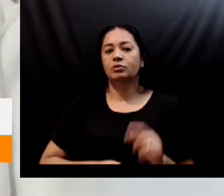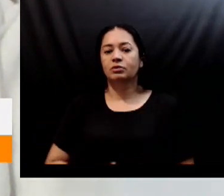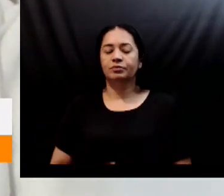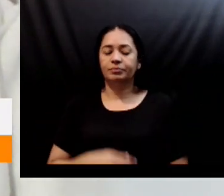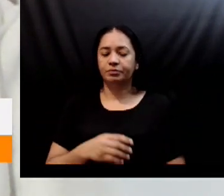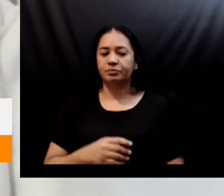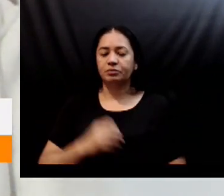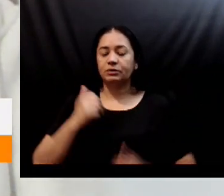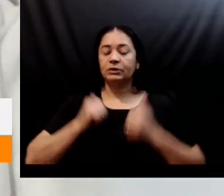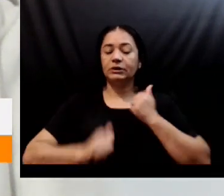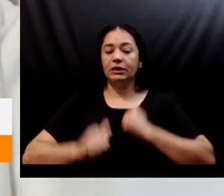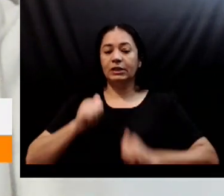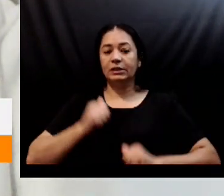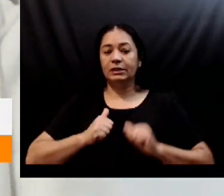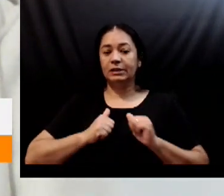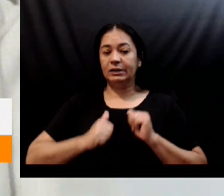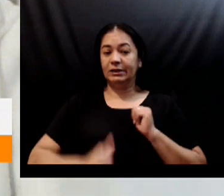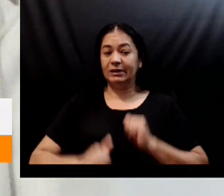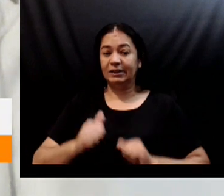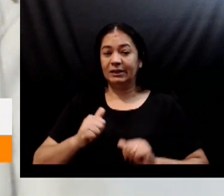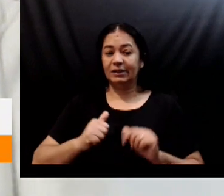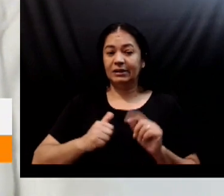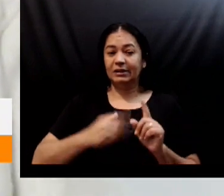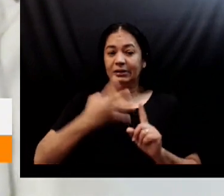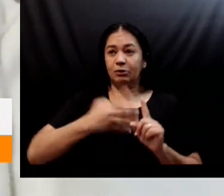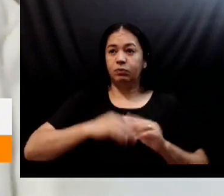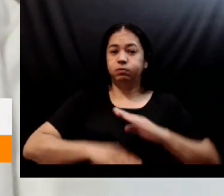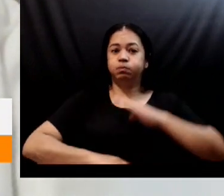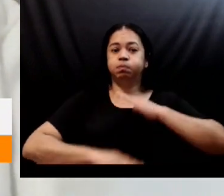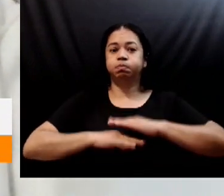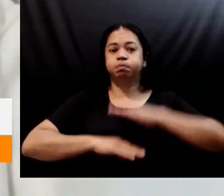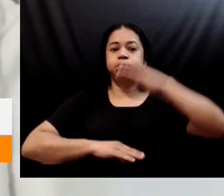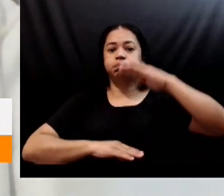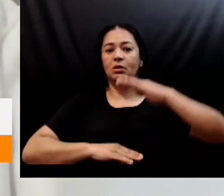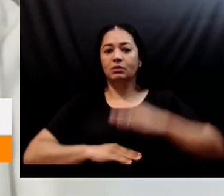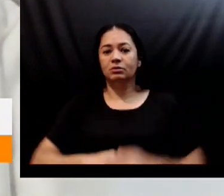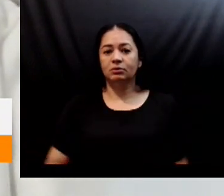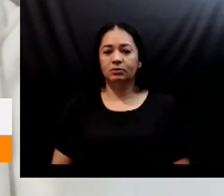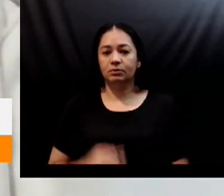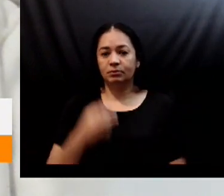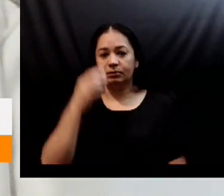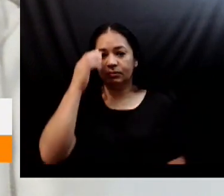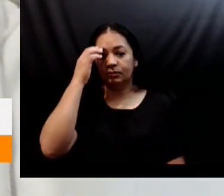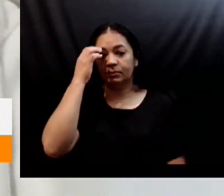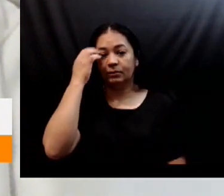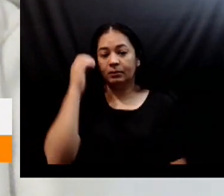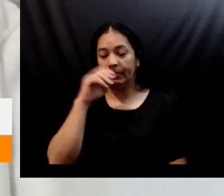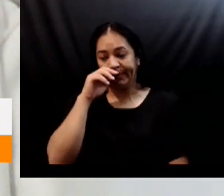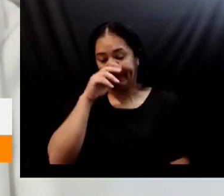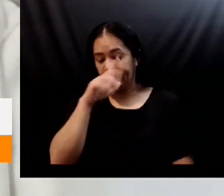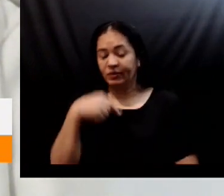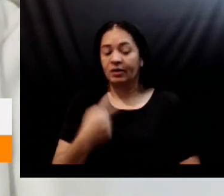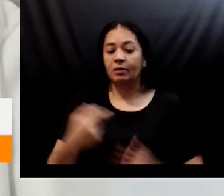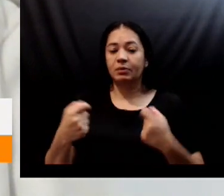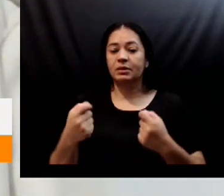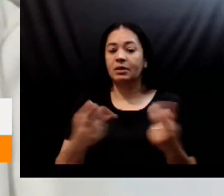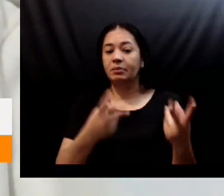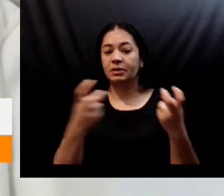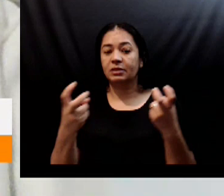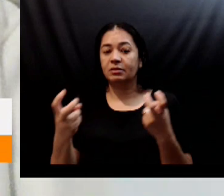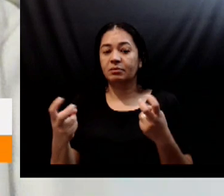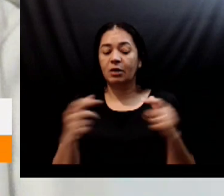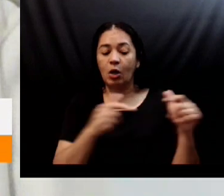foi comprovado nas últimas pesquisas do MTE, a gente precisa identificar onde essas pessoas estão e tratá-las. E elas estão uhum.